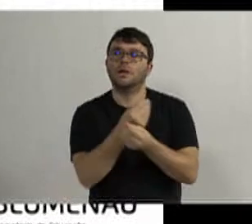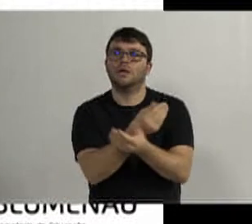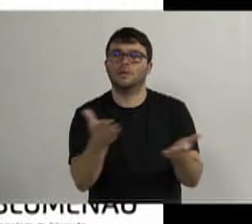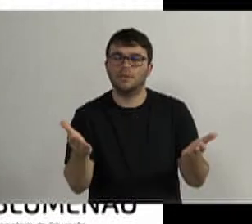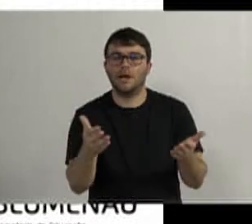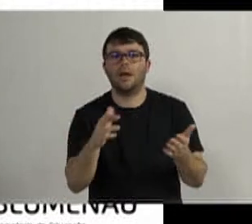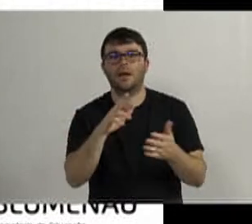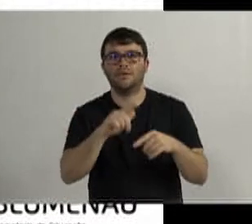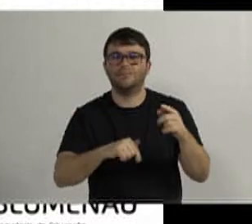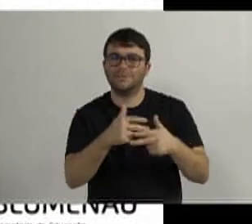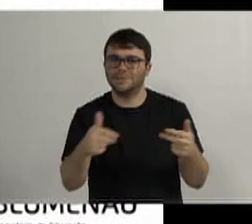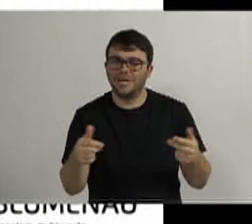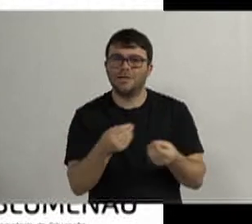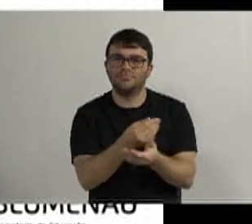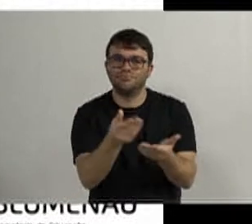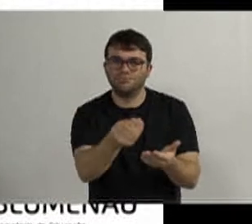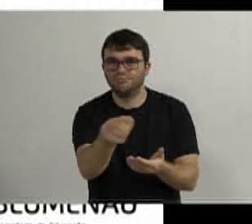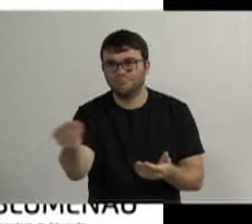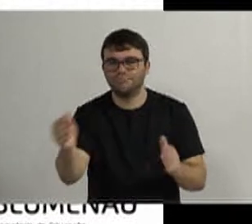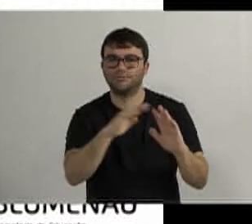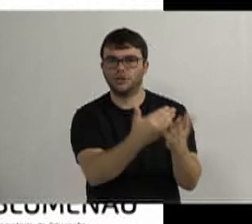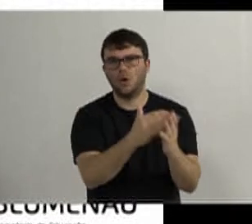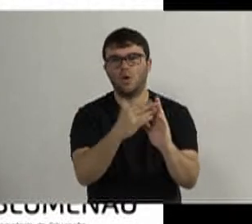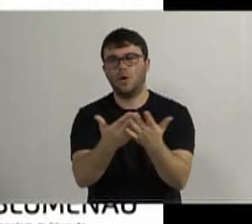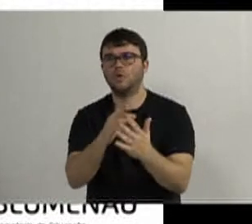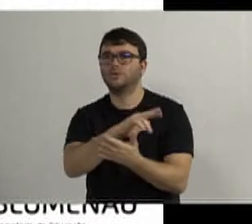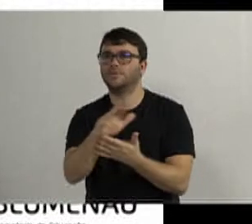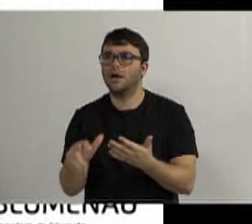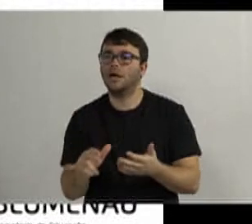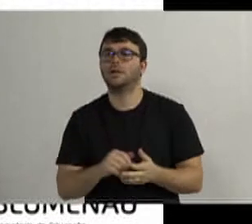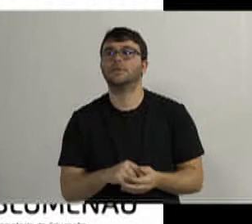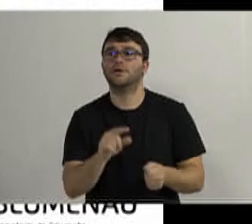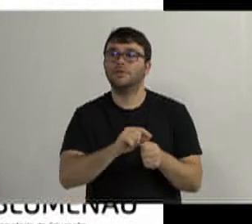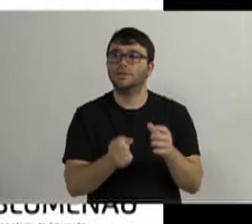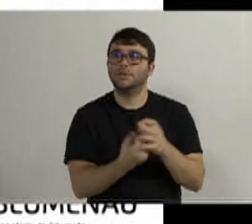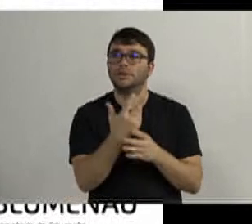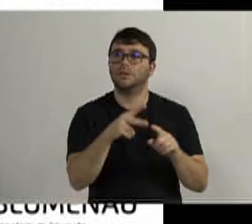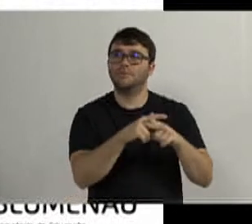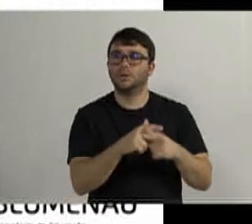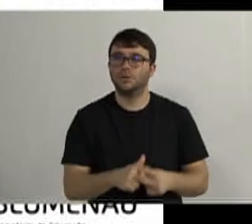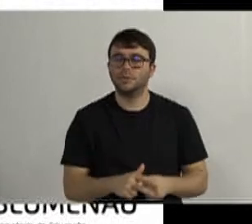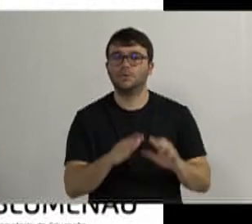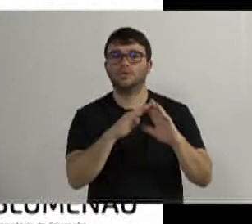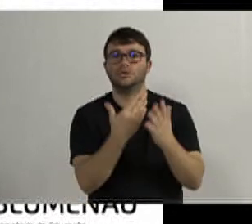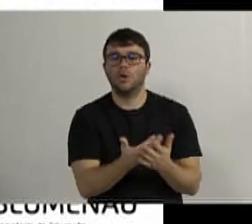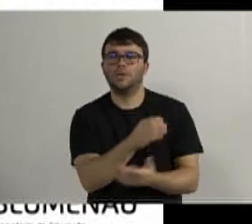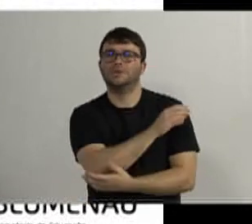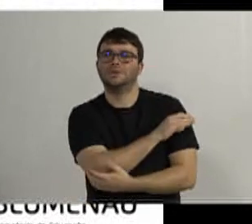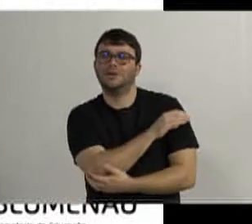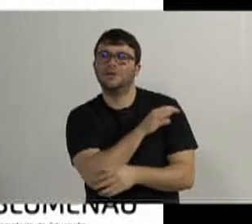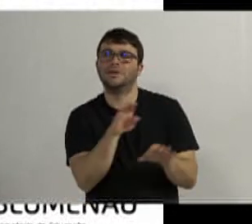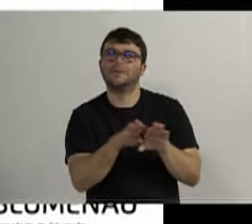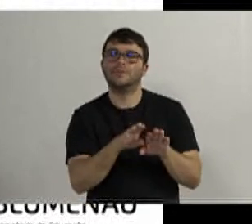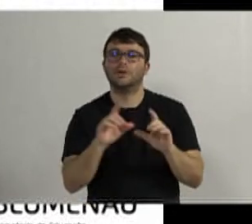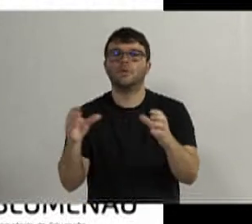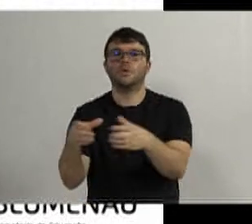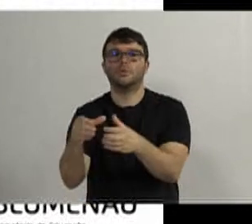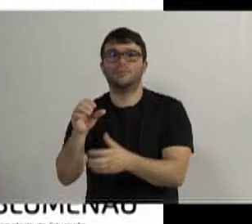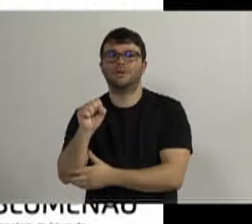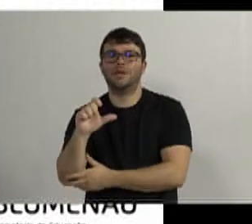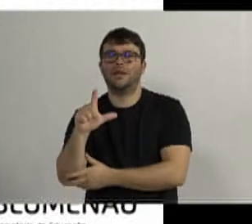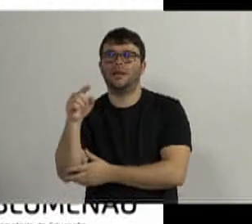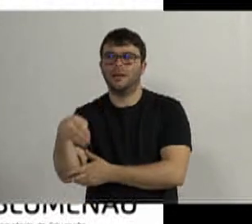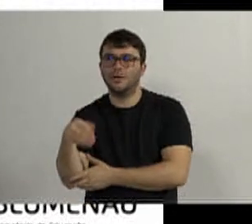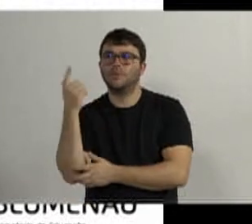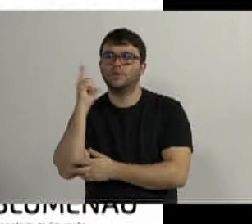material insumos para unidades escolares a realização de serviços de manutenção das escolas seja pela equipe dessa LM